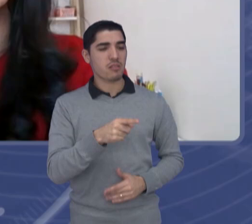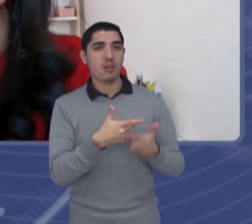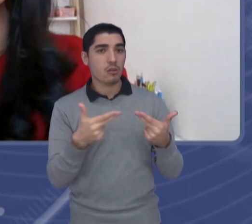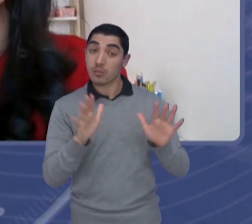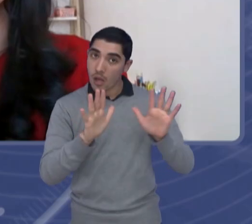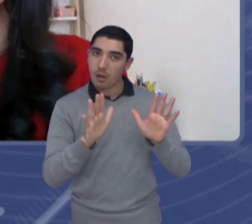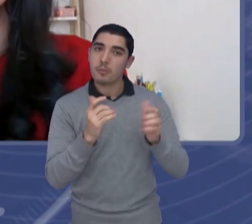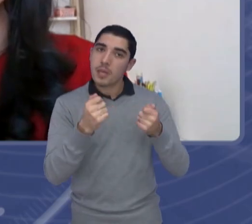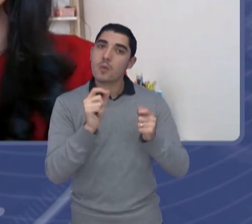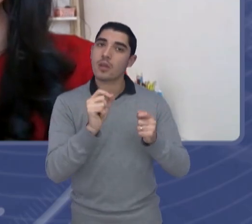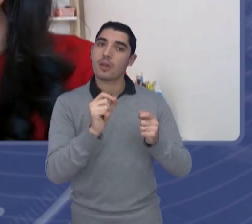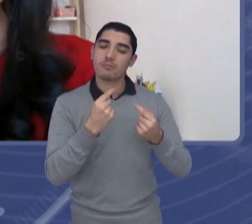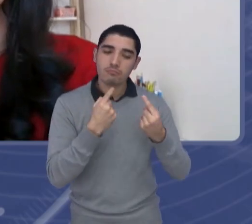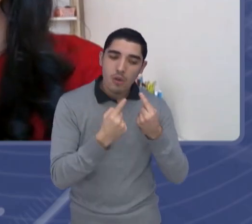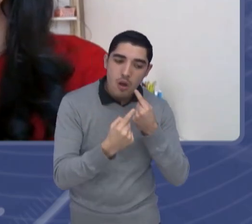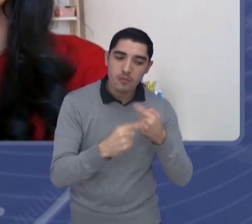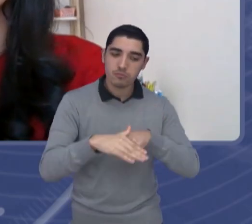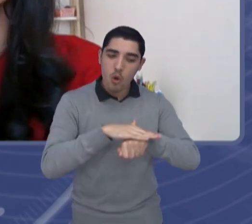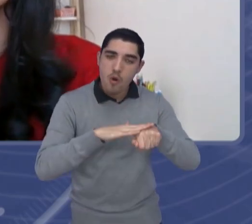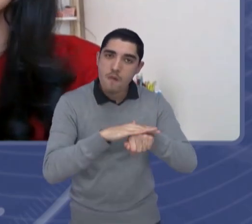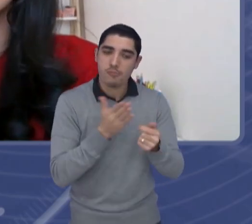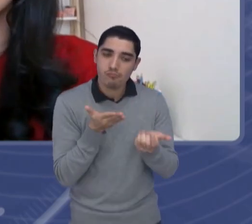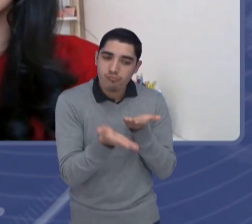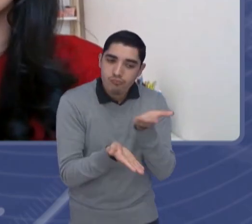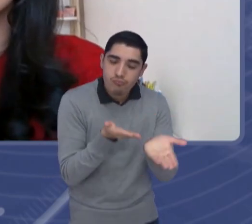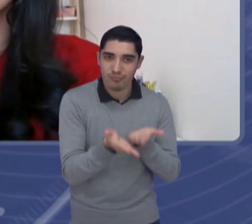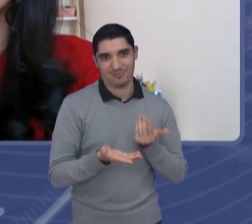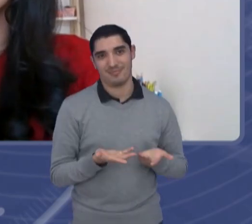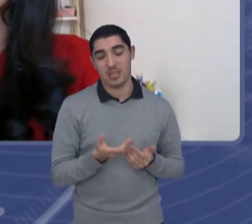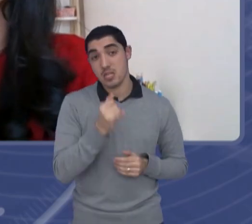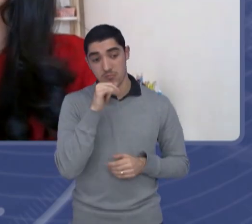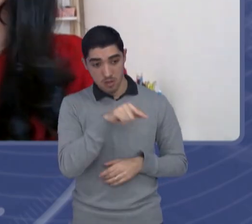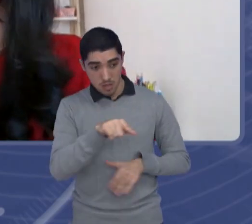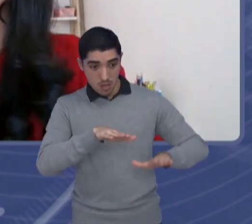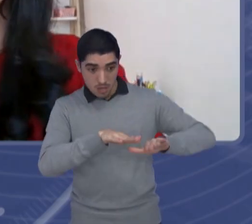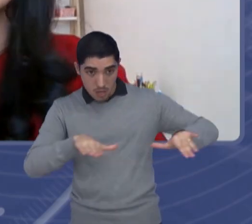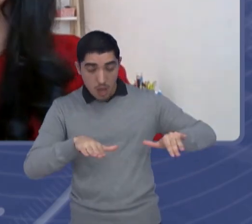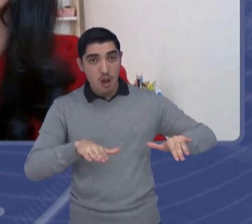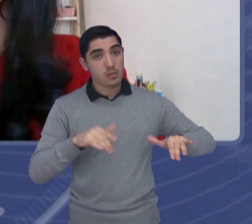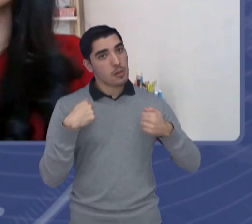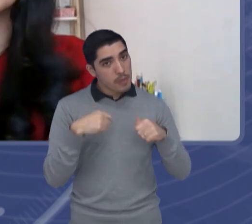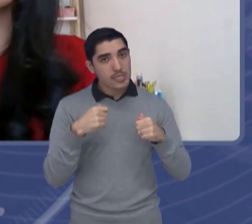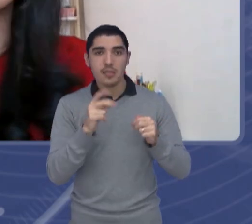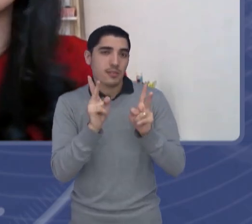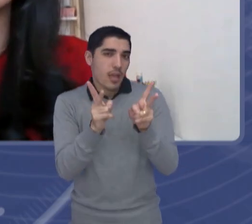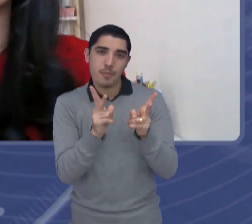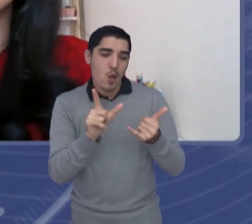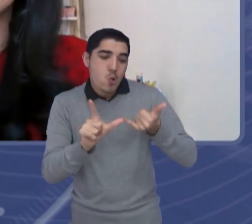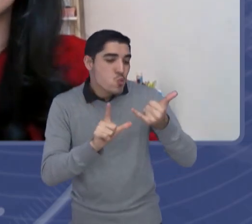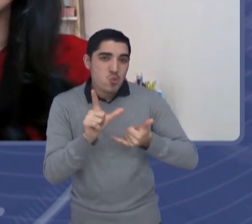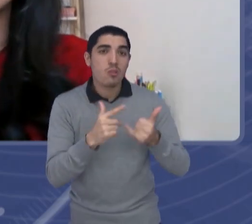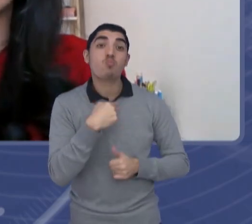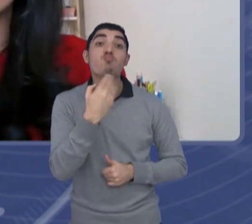saber abordar o adolescente também, né? A gente fala para a criança, para você chegar na criança, você tem que ser lúdico, tem que ser didático, não adianta falar de